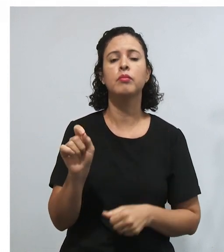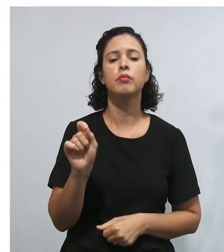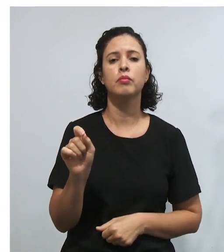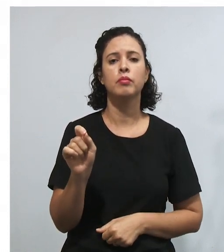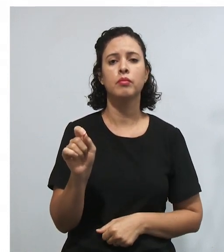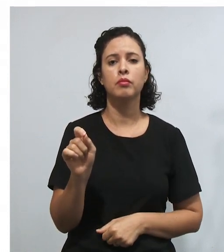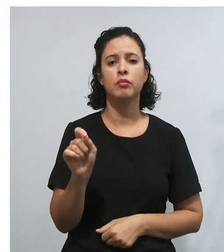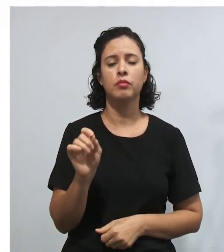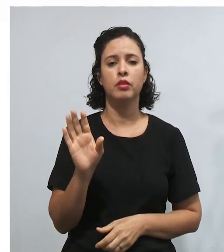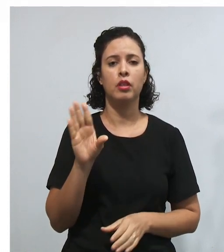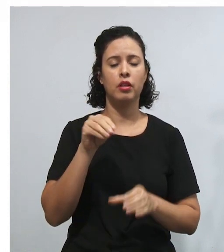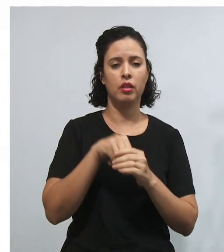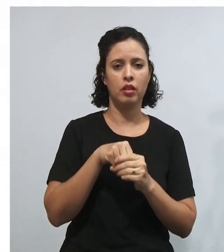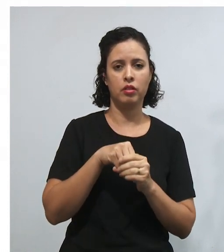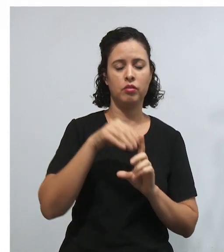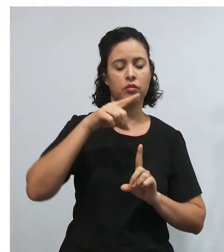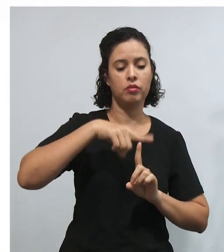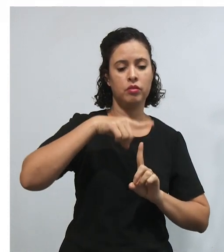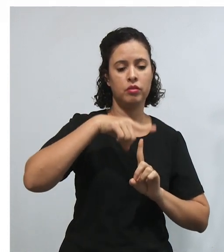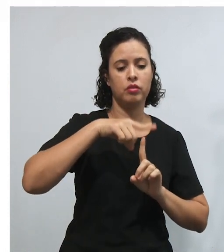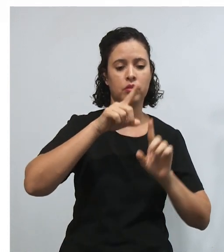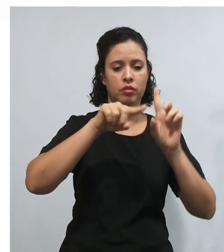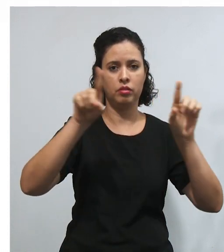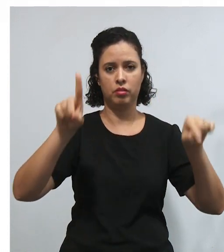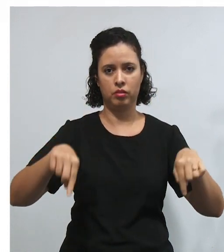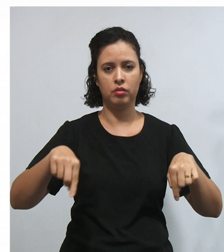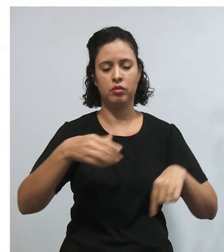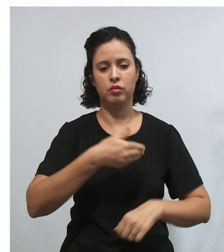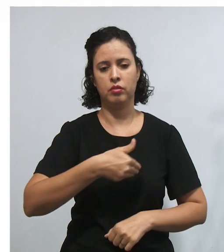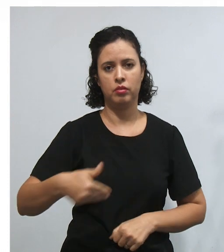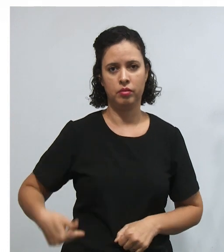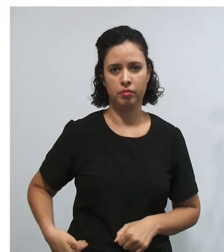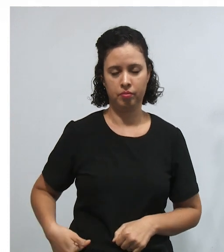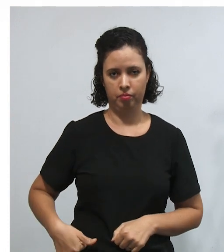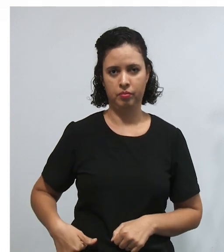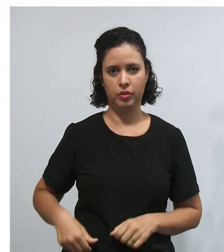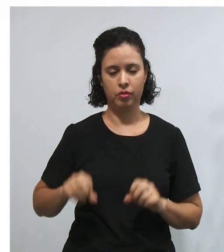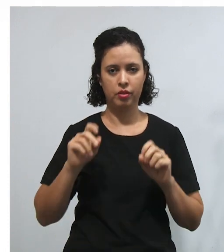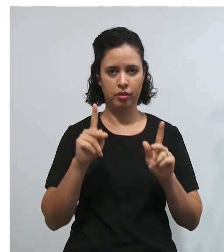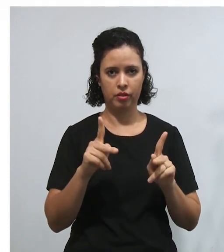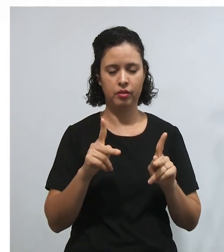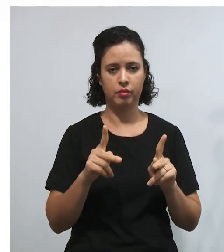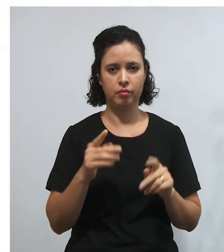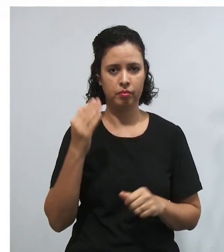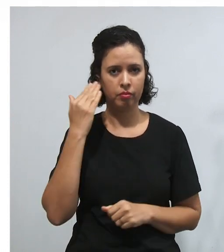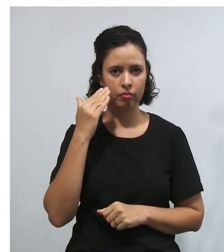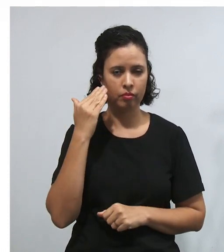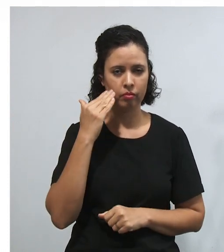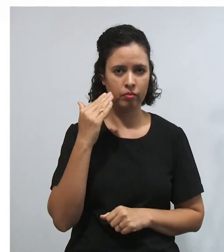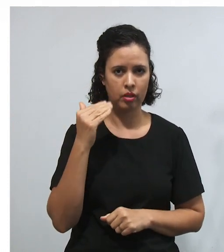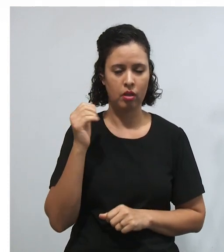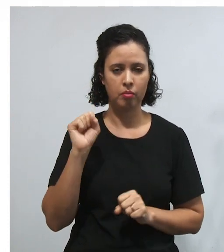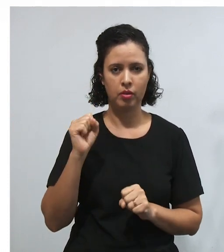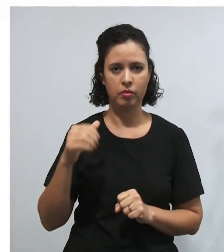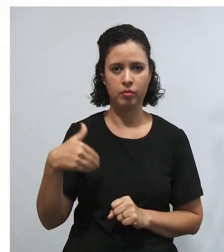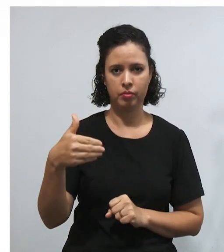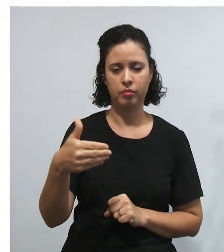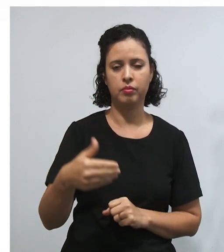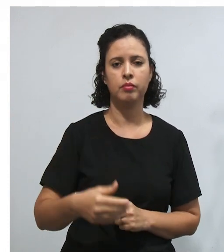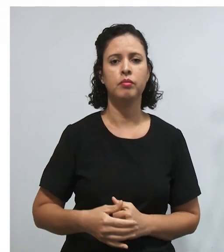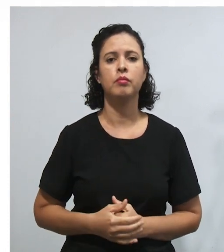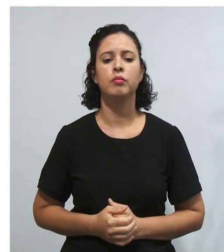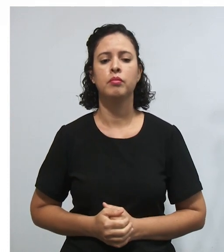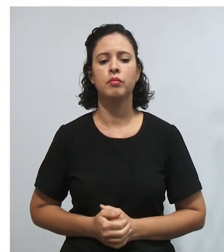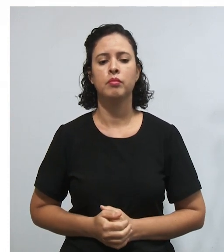assim, né? Dentro das categorias dos servidores públicos. Combinado? Tudo certo? Tá tranquilo? Podemos